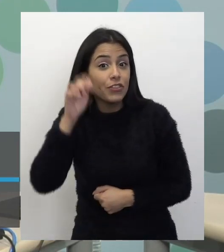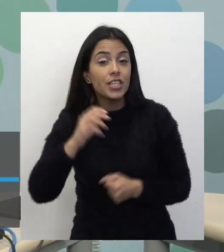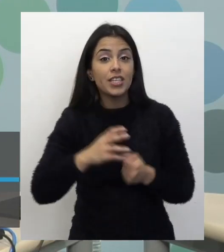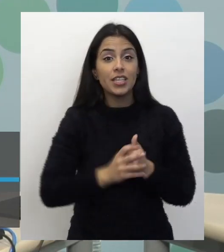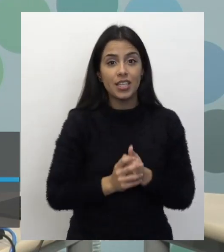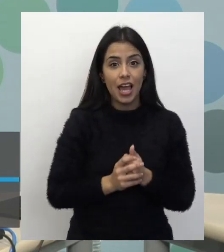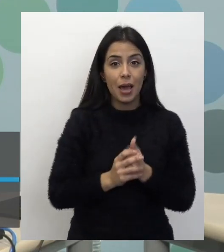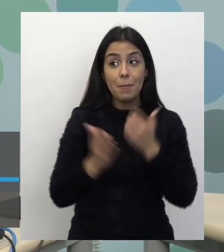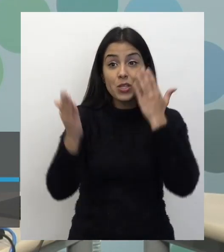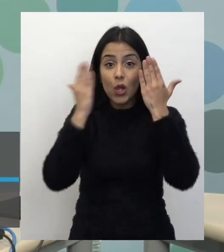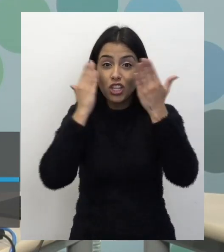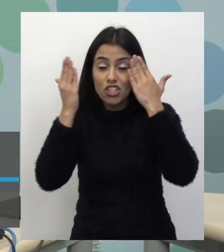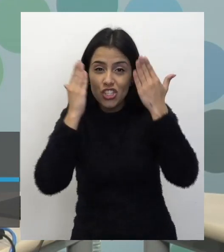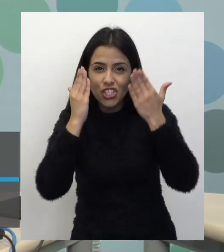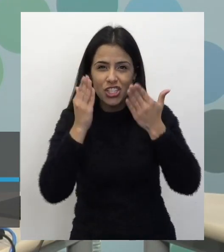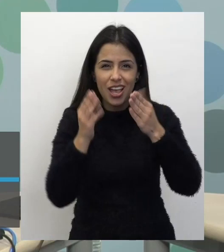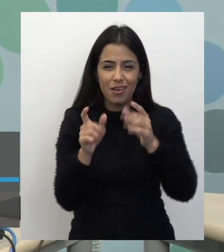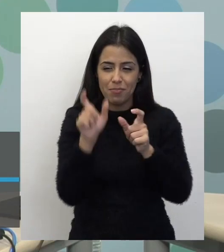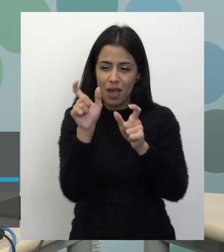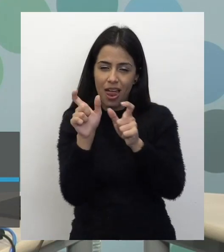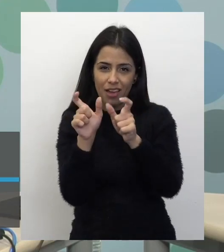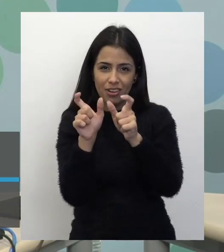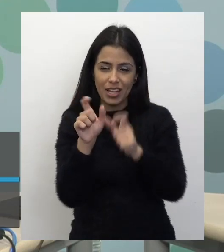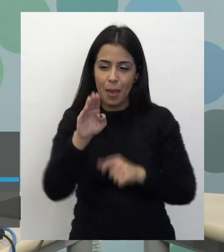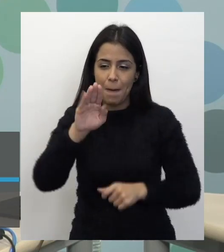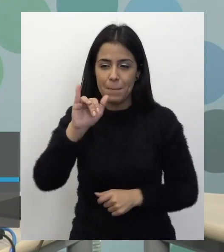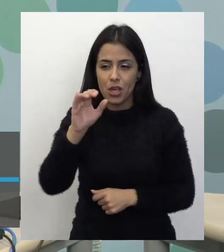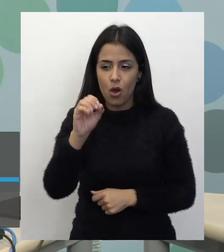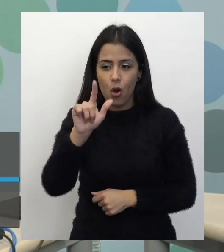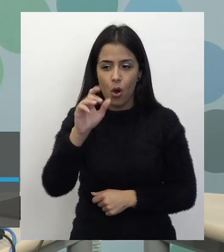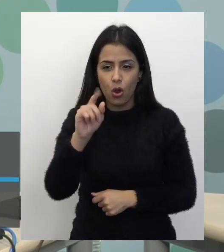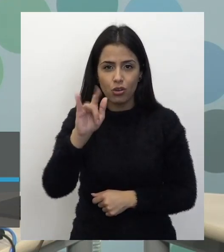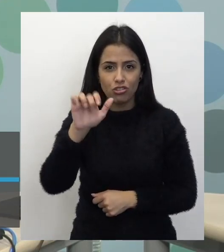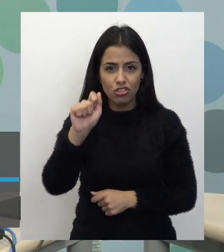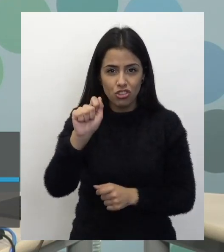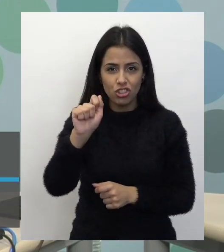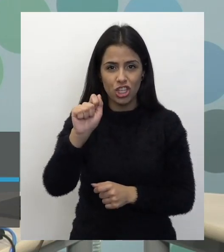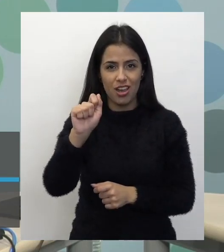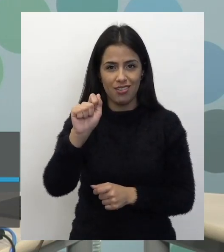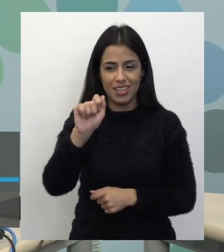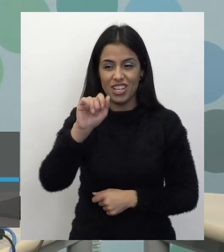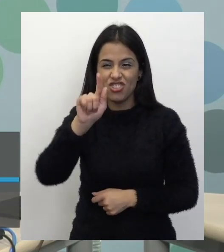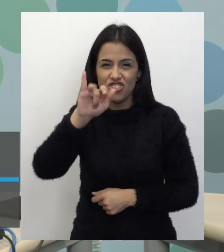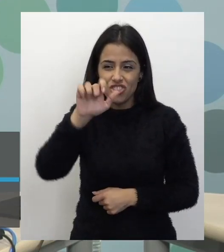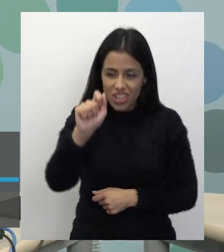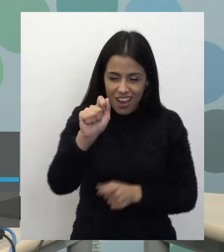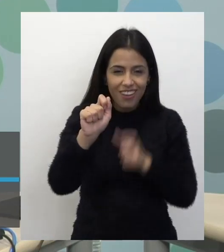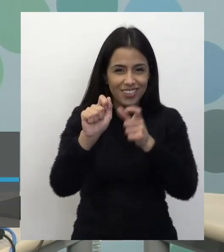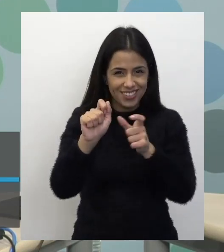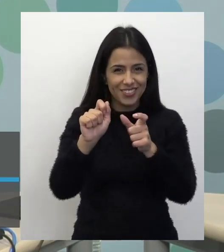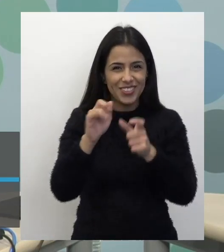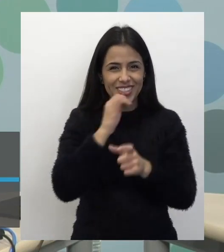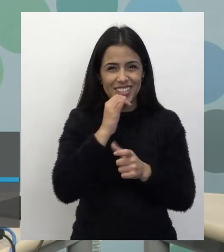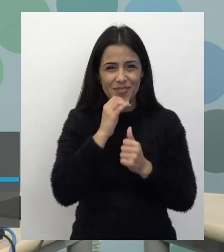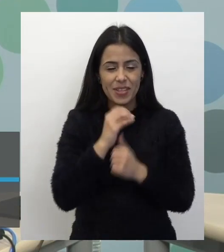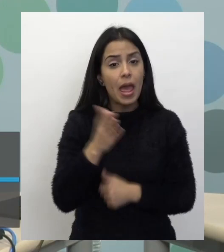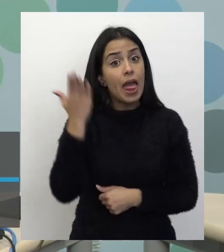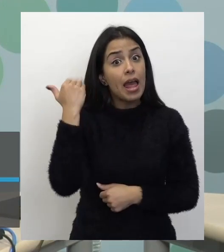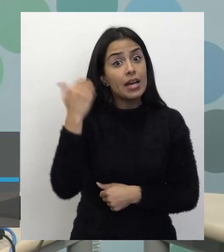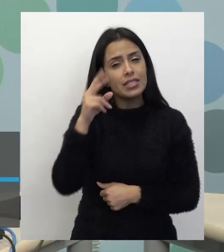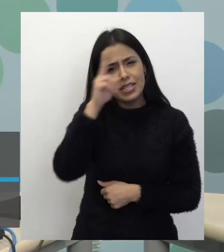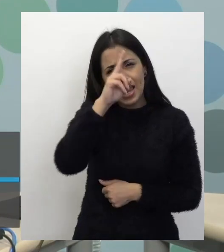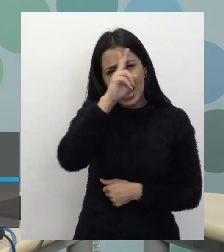já discutiu aqui em aulas anteriores a questão do berço da civilização, né? A gente fez até um exercício breve onde vocês jogaram no Google, berço